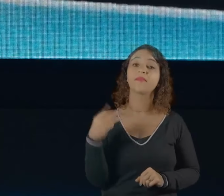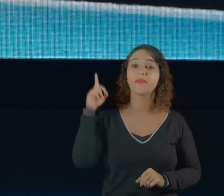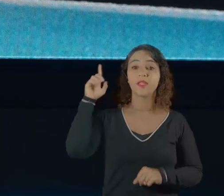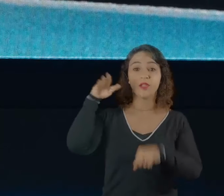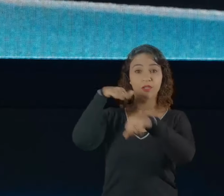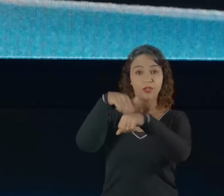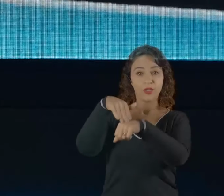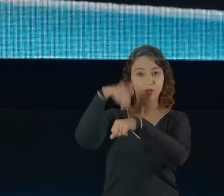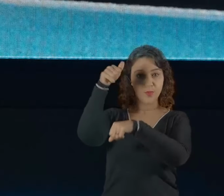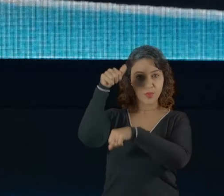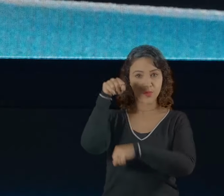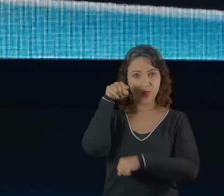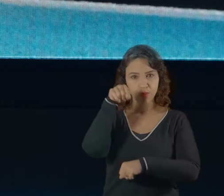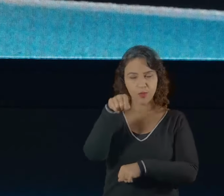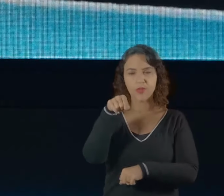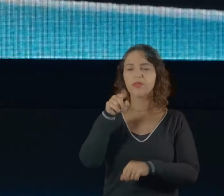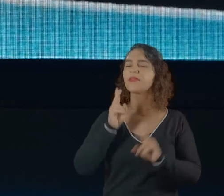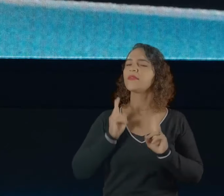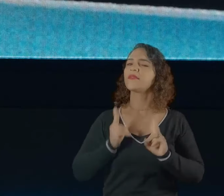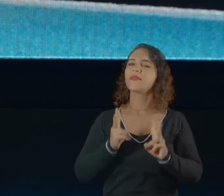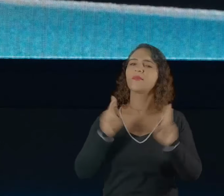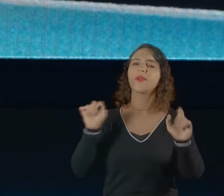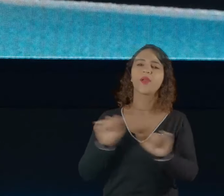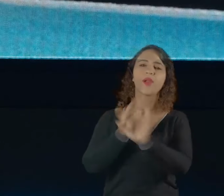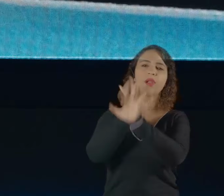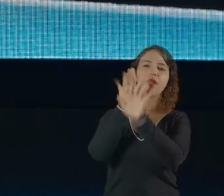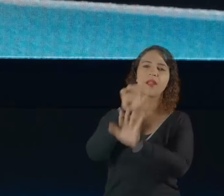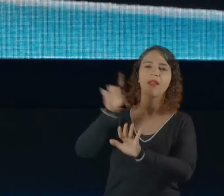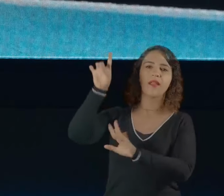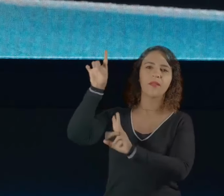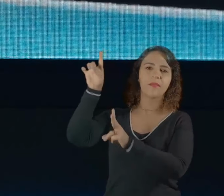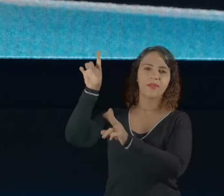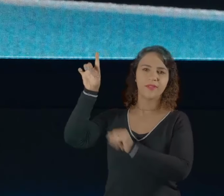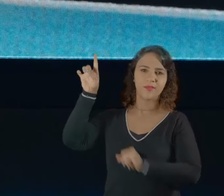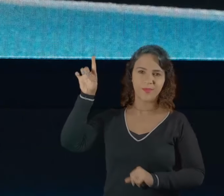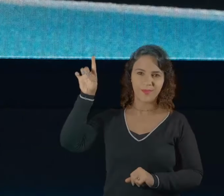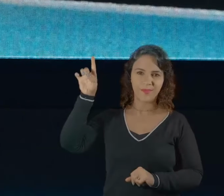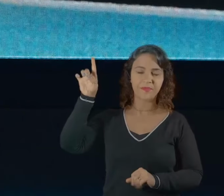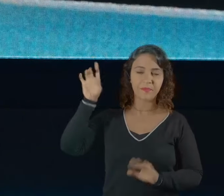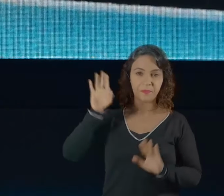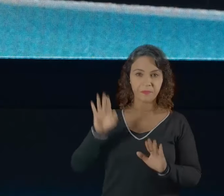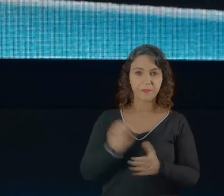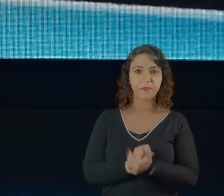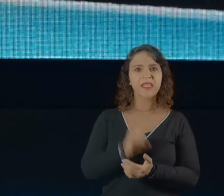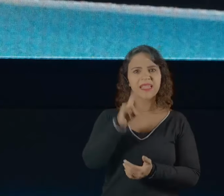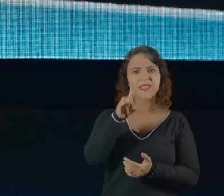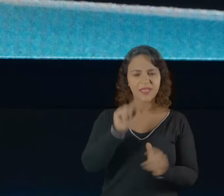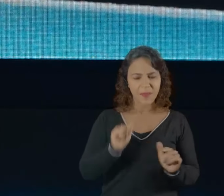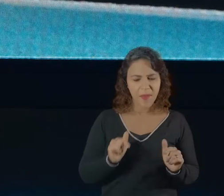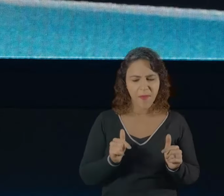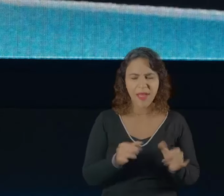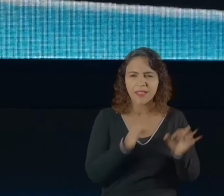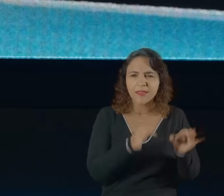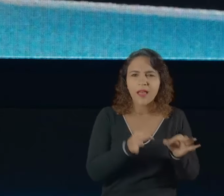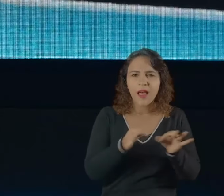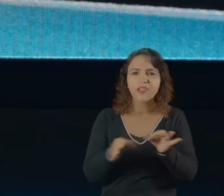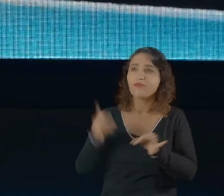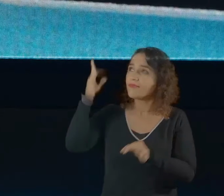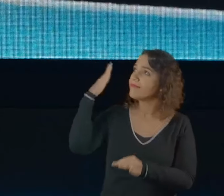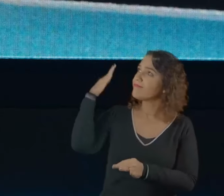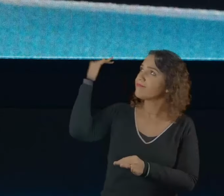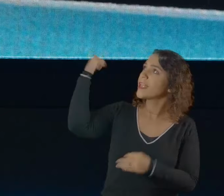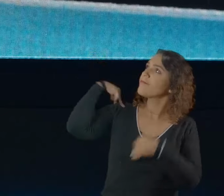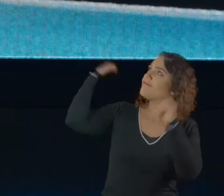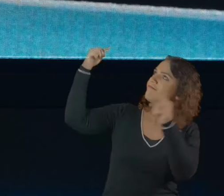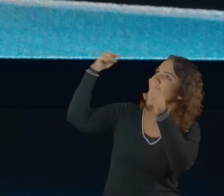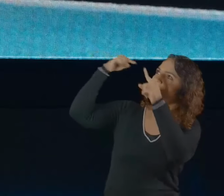chamado sempre glorifica a Deus. Quando você cumpre o seu chamado, você vai